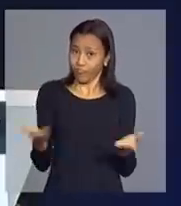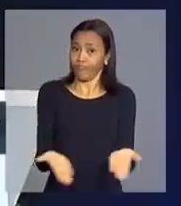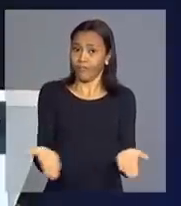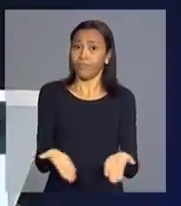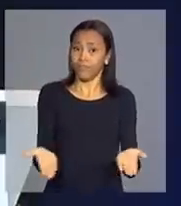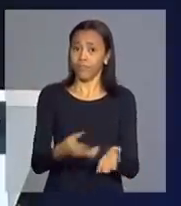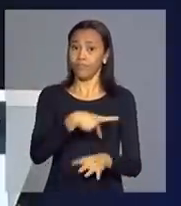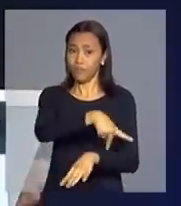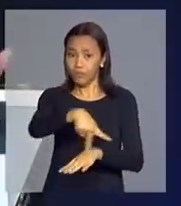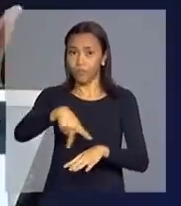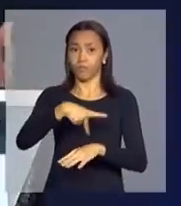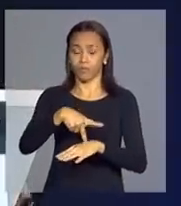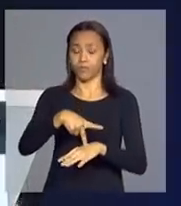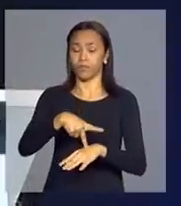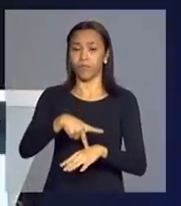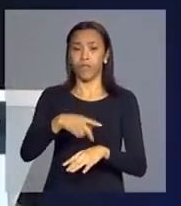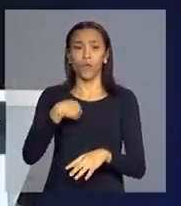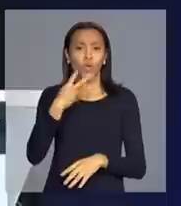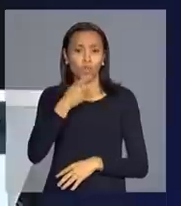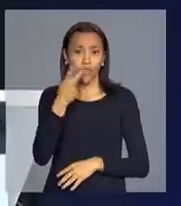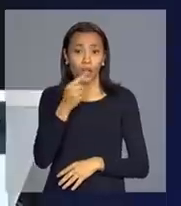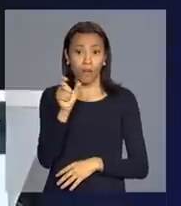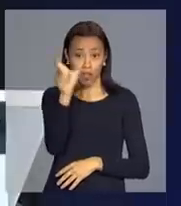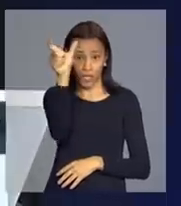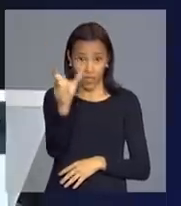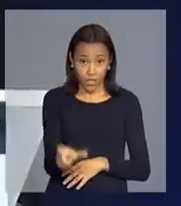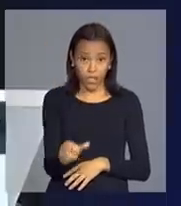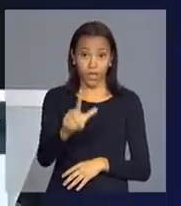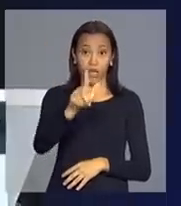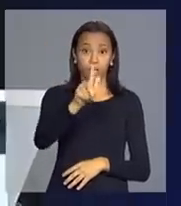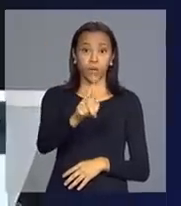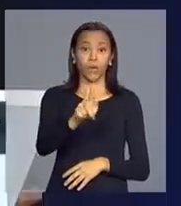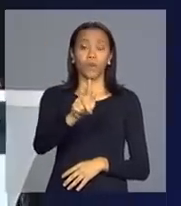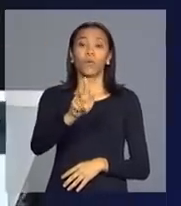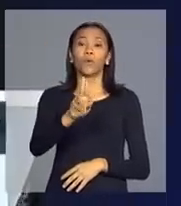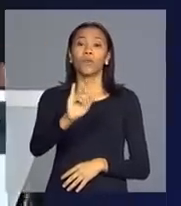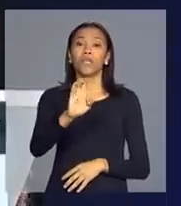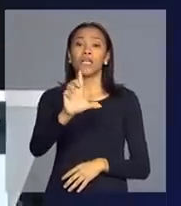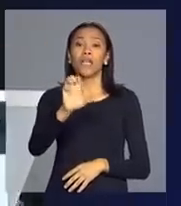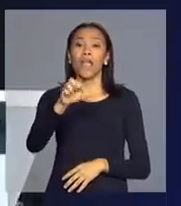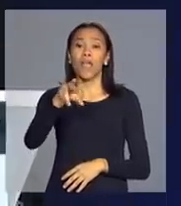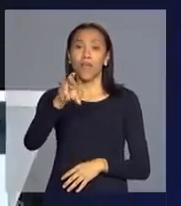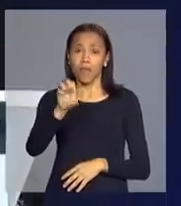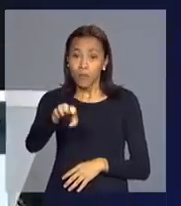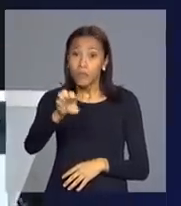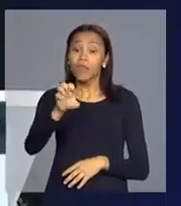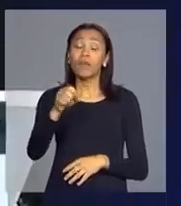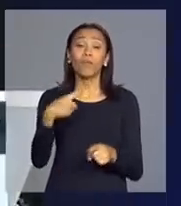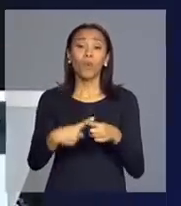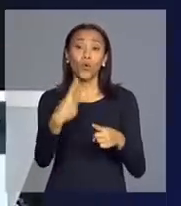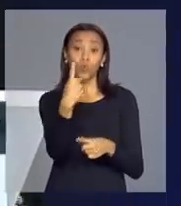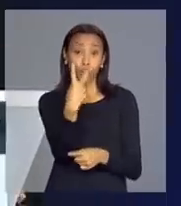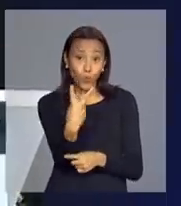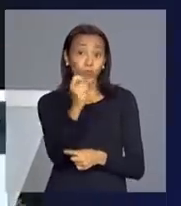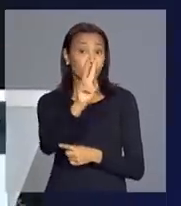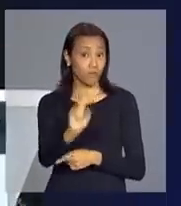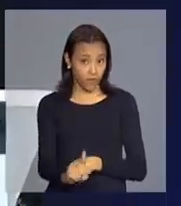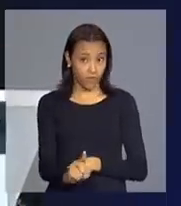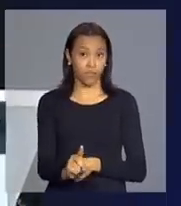aqui ao Guilherme Affif Domingos, por duas vezes.